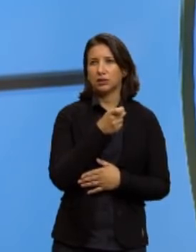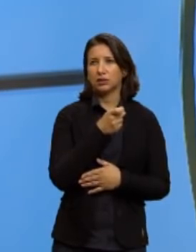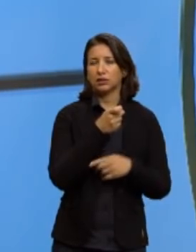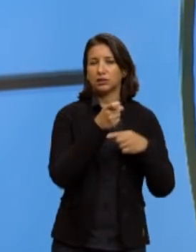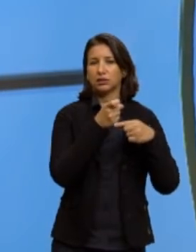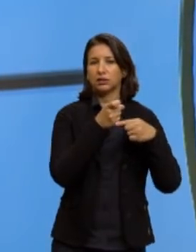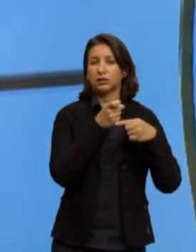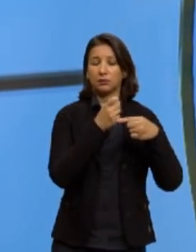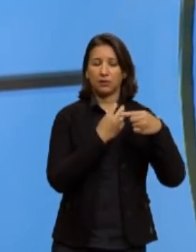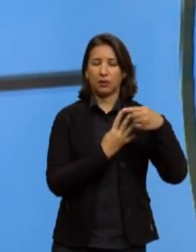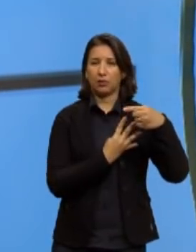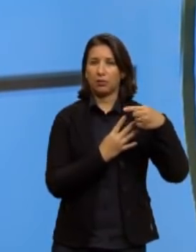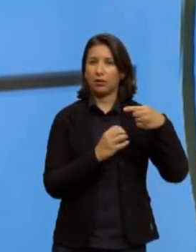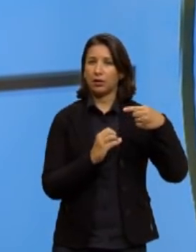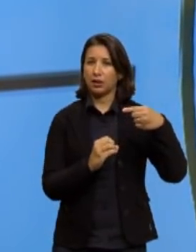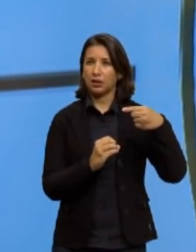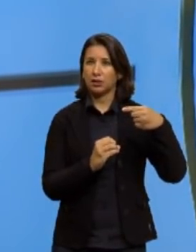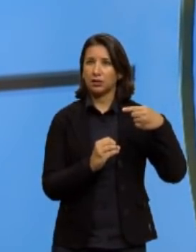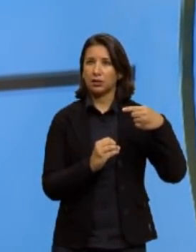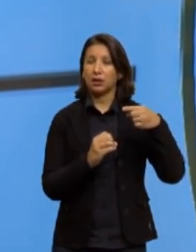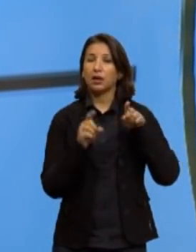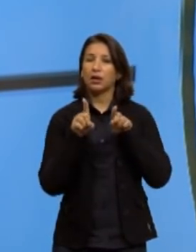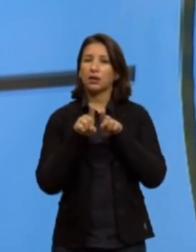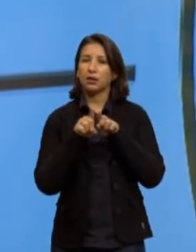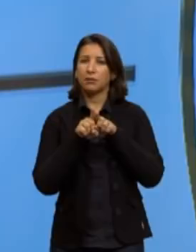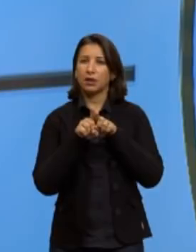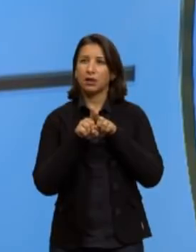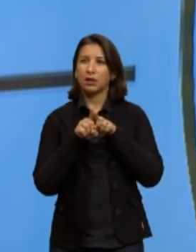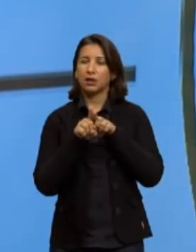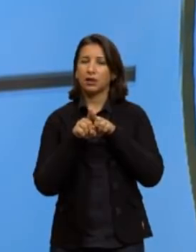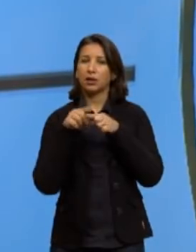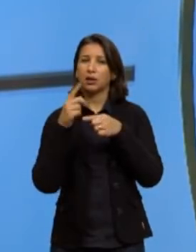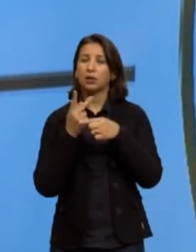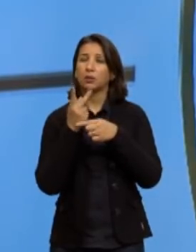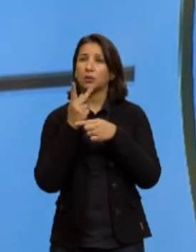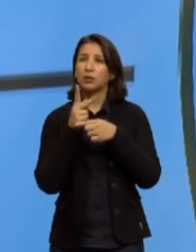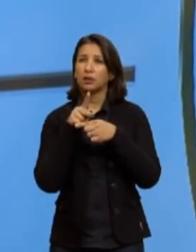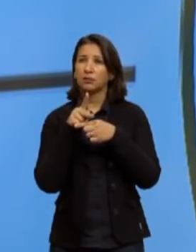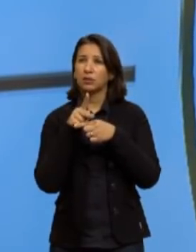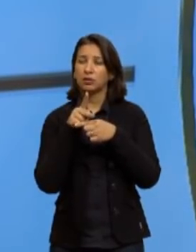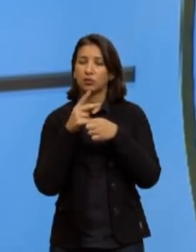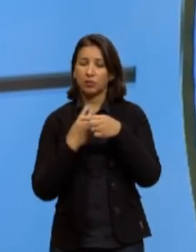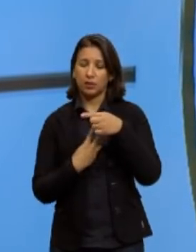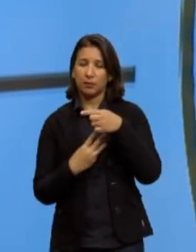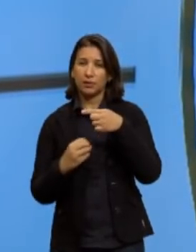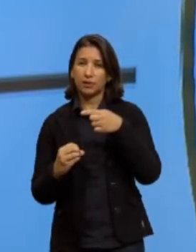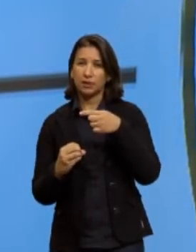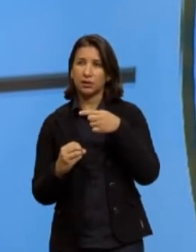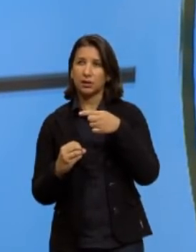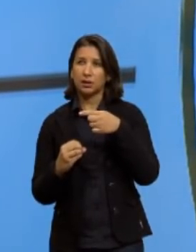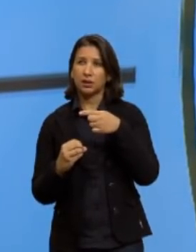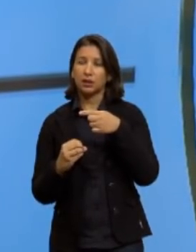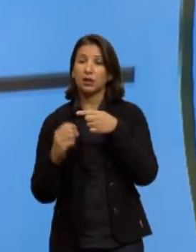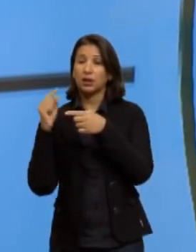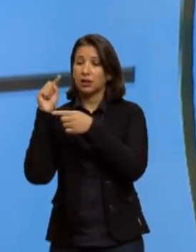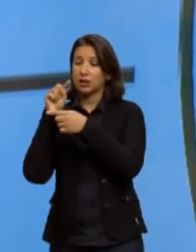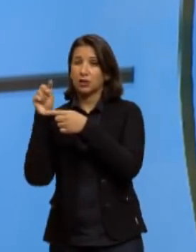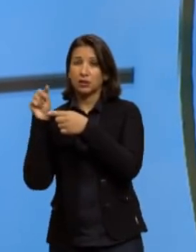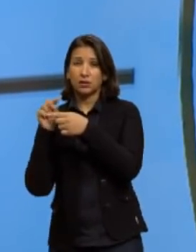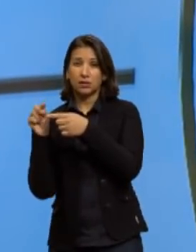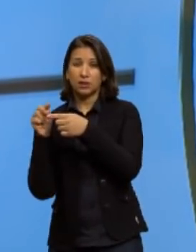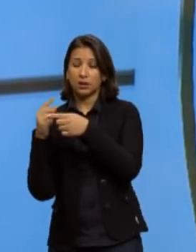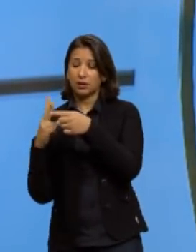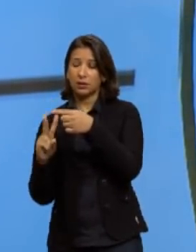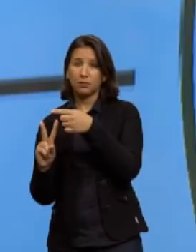40 assim como o y está para 30 assim como usei está